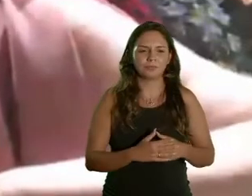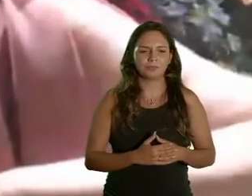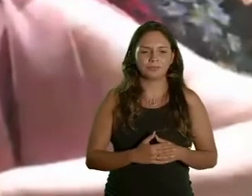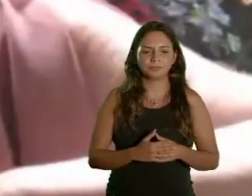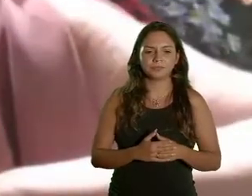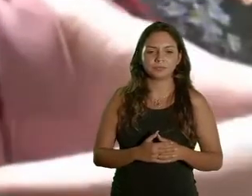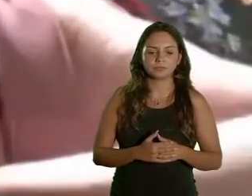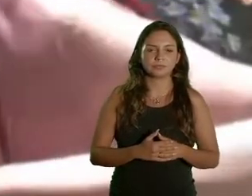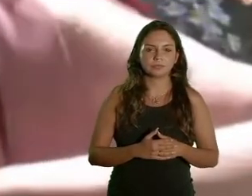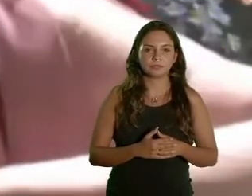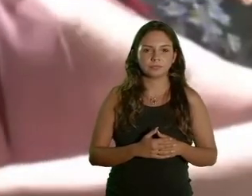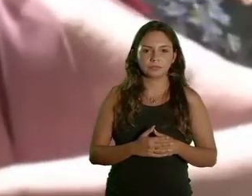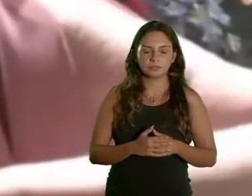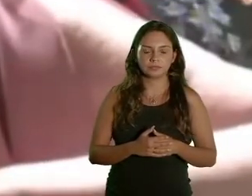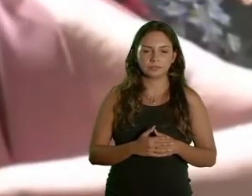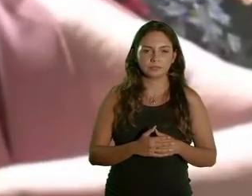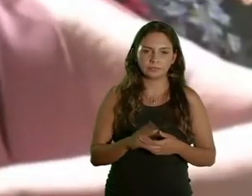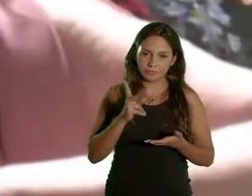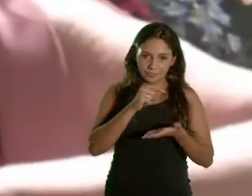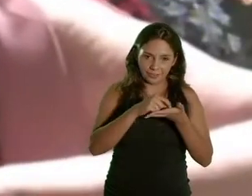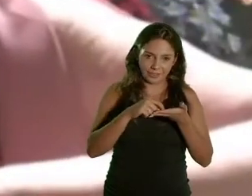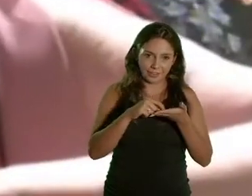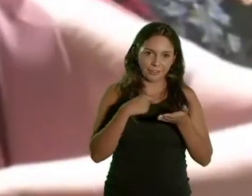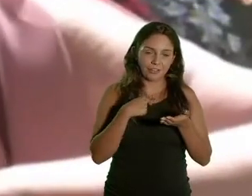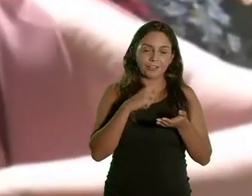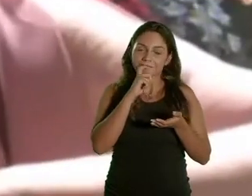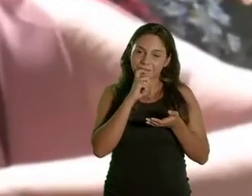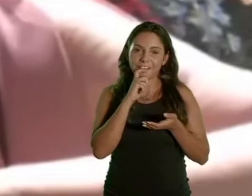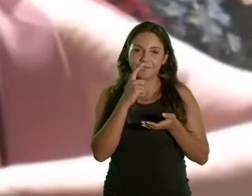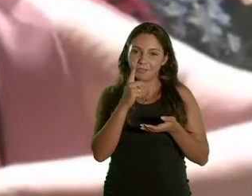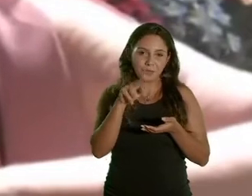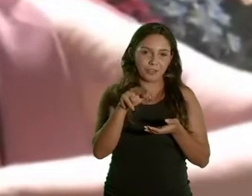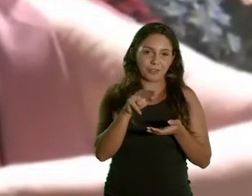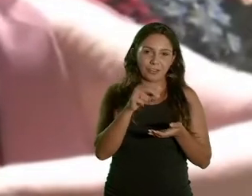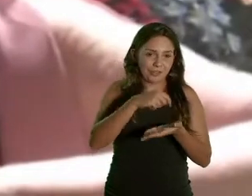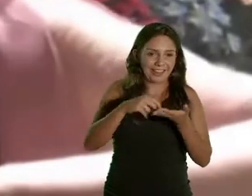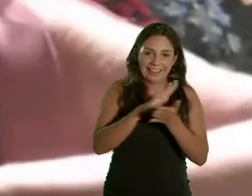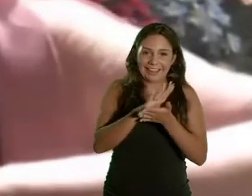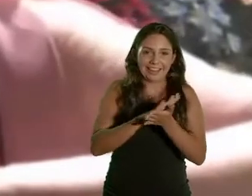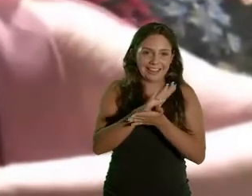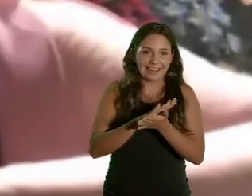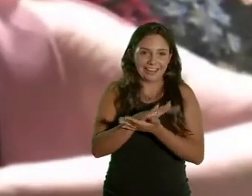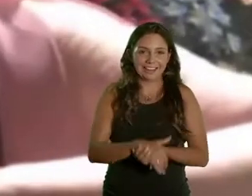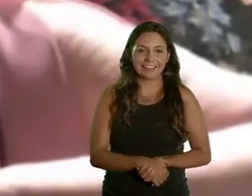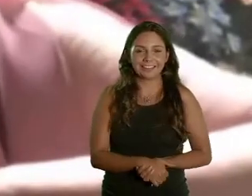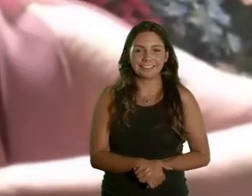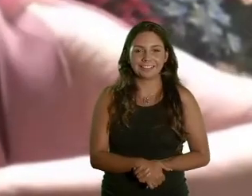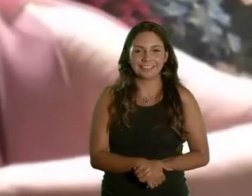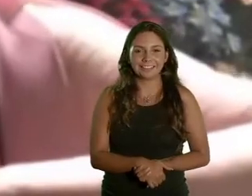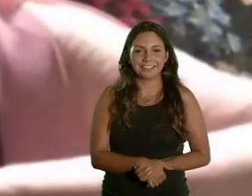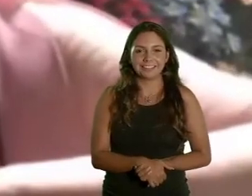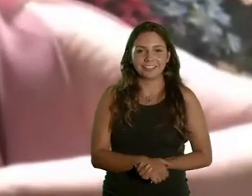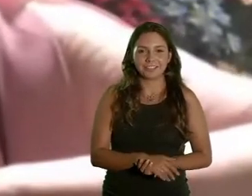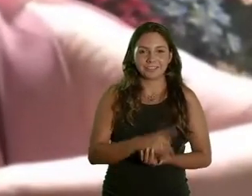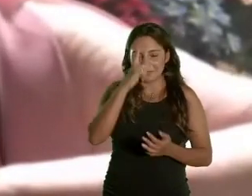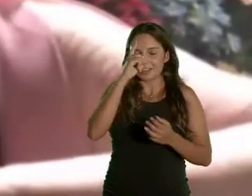Essa cadernetinha que todo mundo tem, eu fico até com inveja. Eu nunca notei nada, se vocês acreditam.